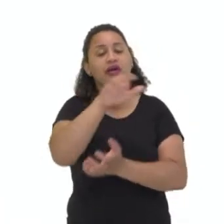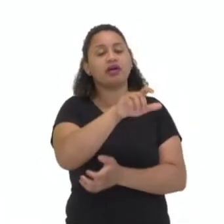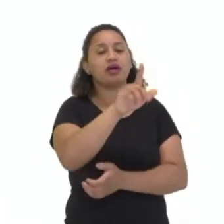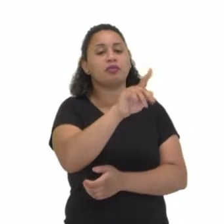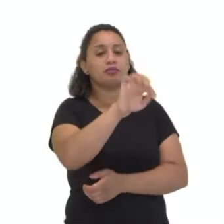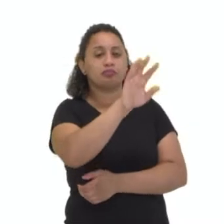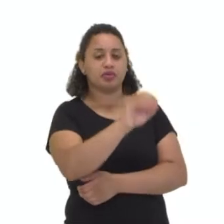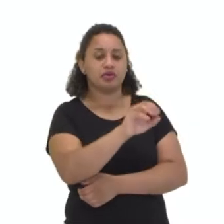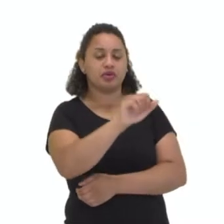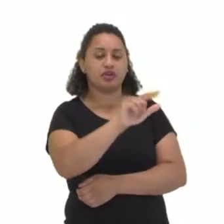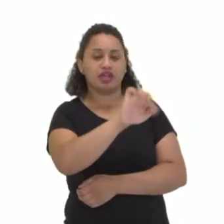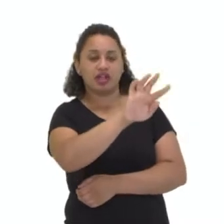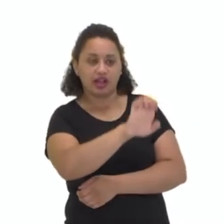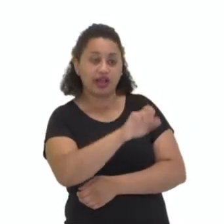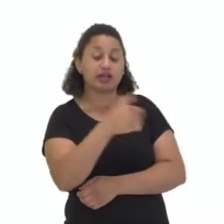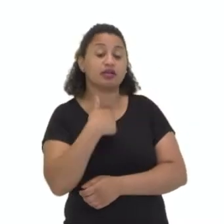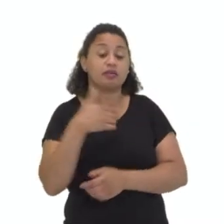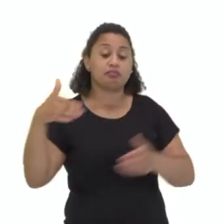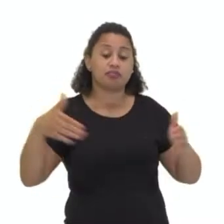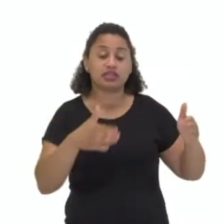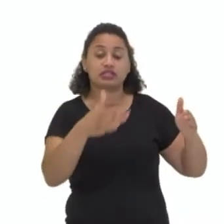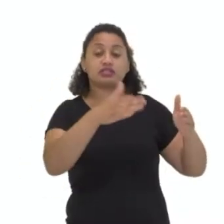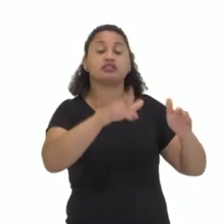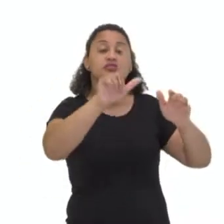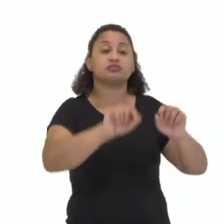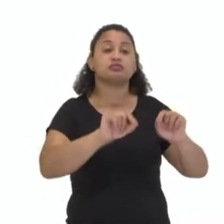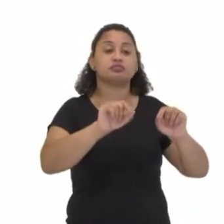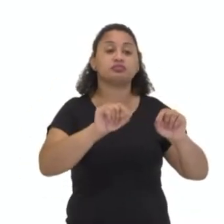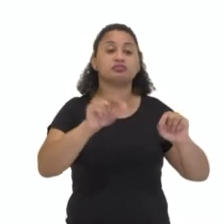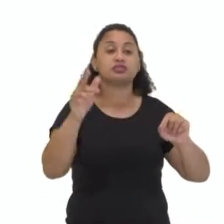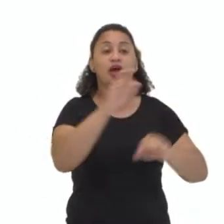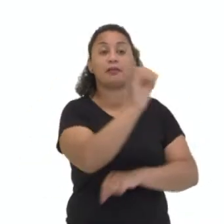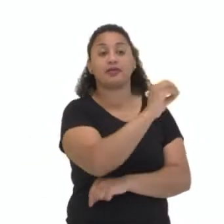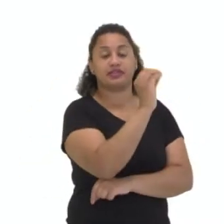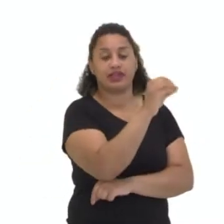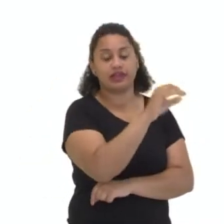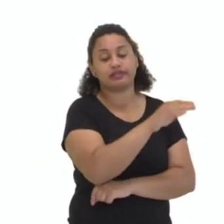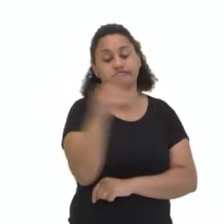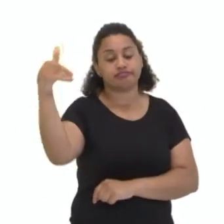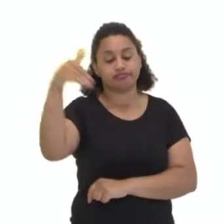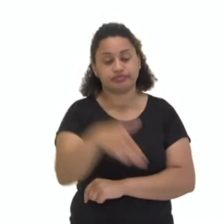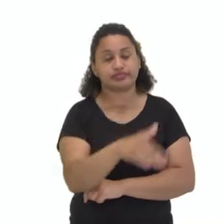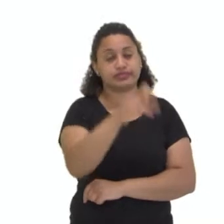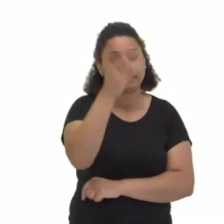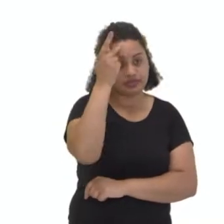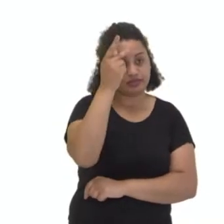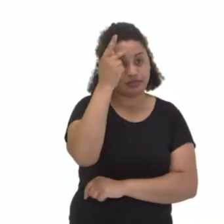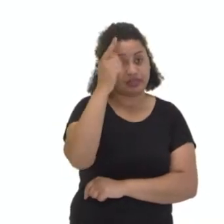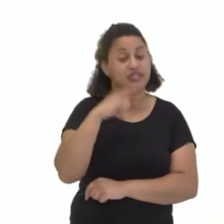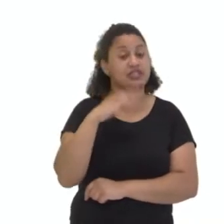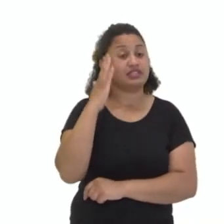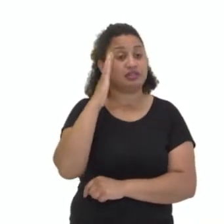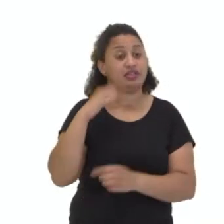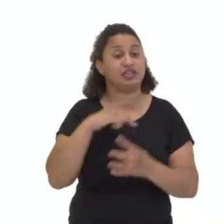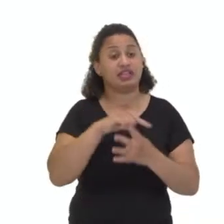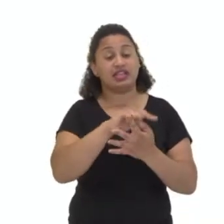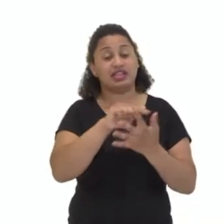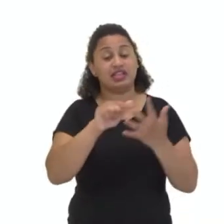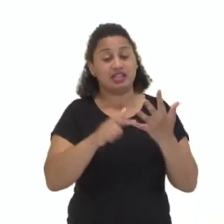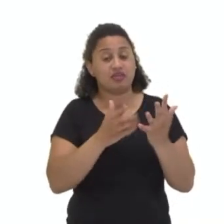Alegre, passando por São Paulo. Sabendo que há 5 roteiros diferentes para chegar a São